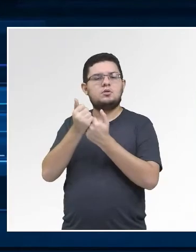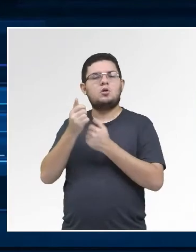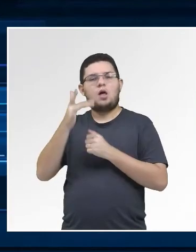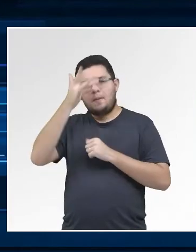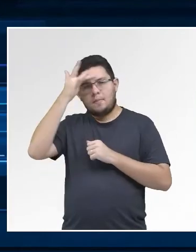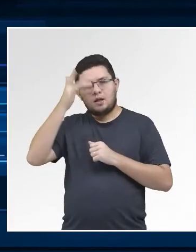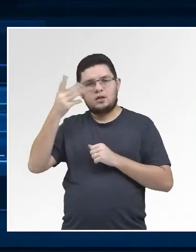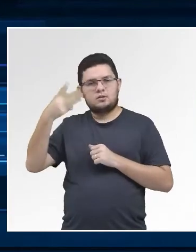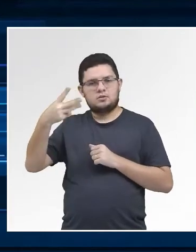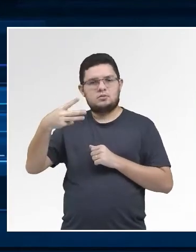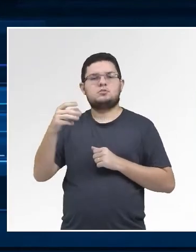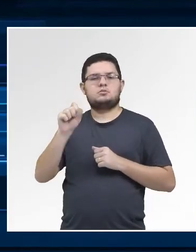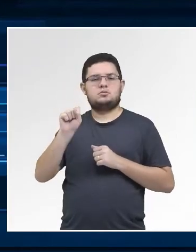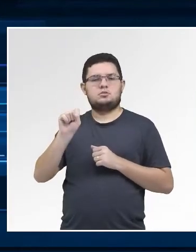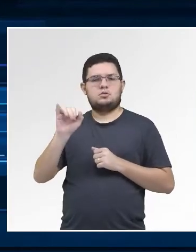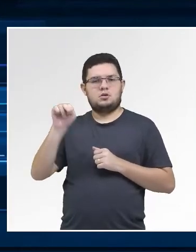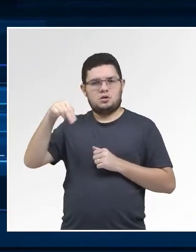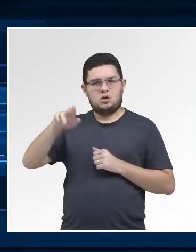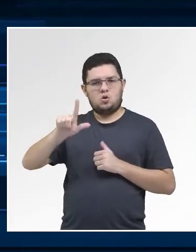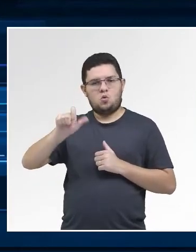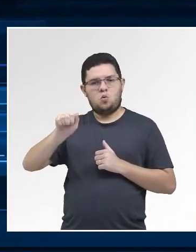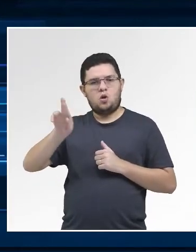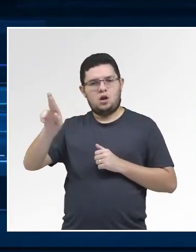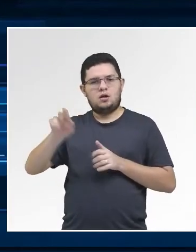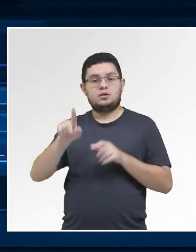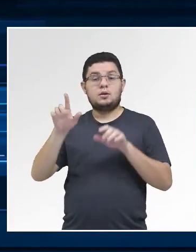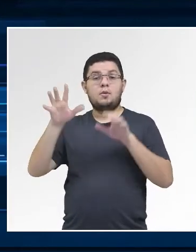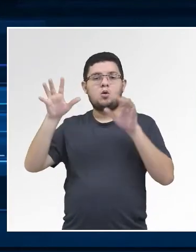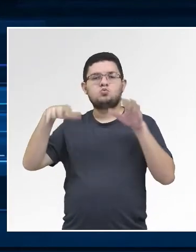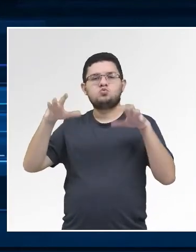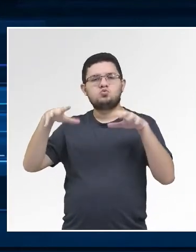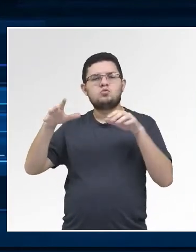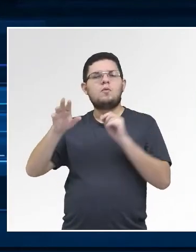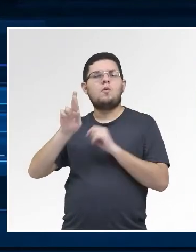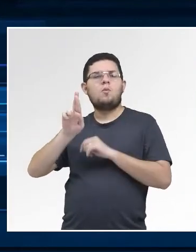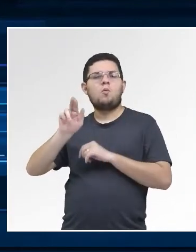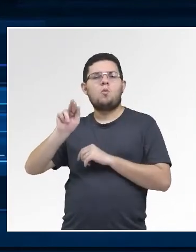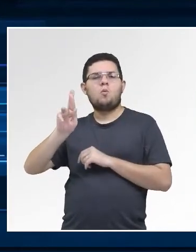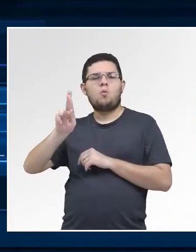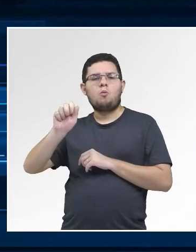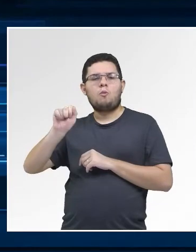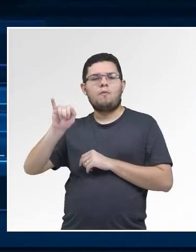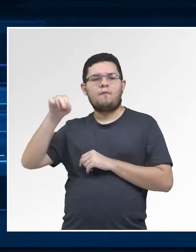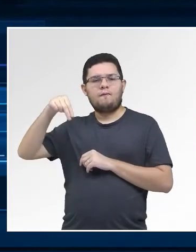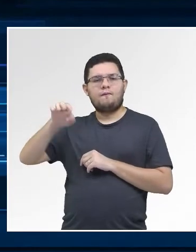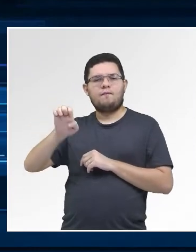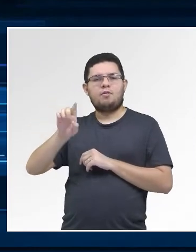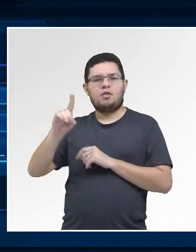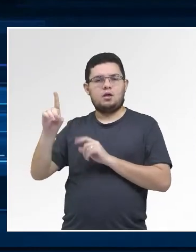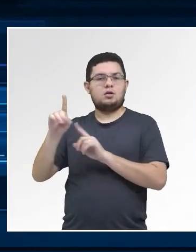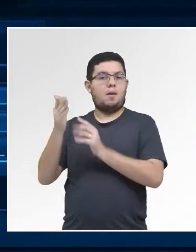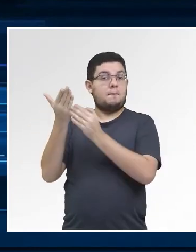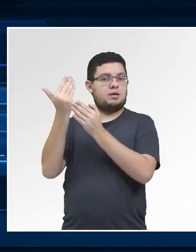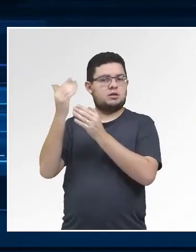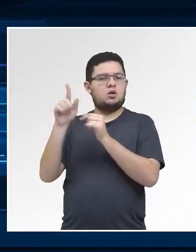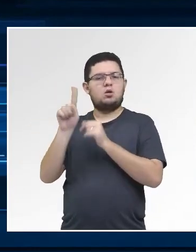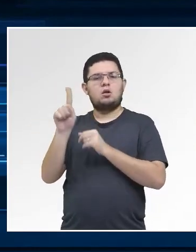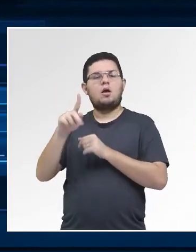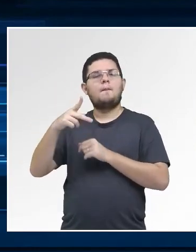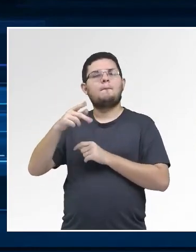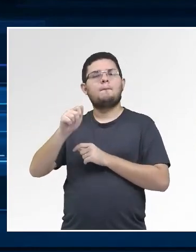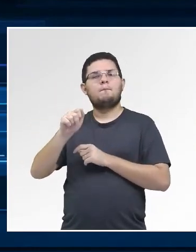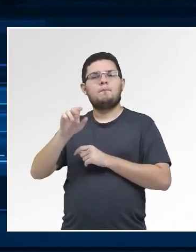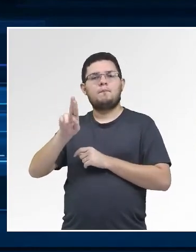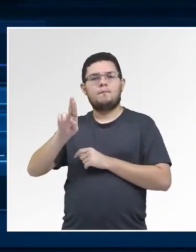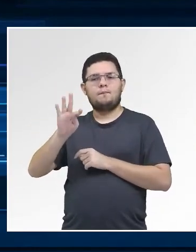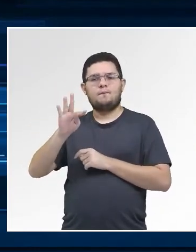E o verbo rained, que está no particípio. Não é passado, é o particípio que ele está aparecendo aí, tá certo? Tem